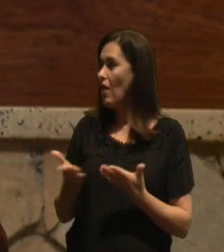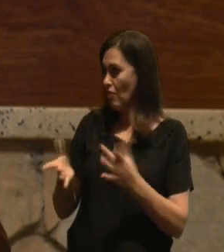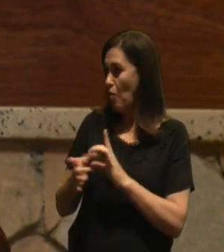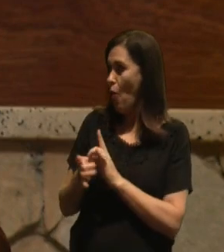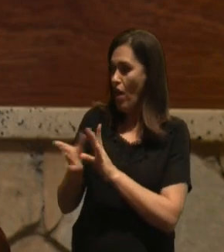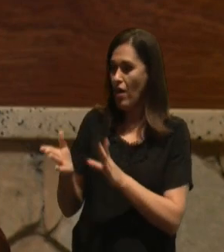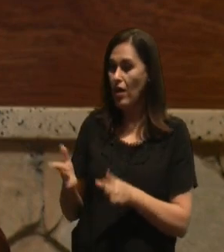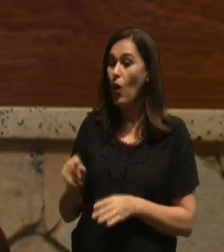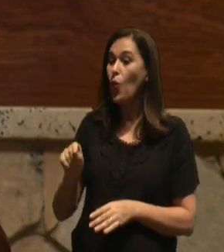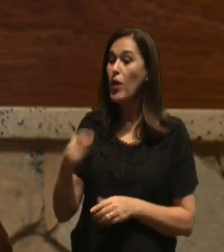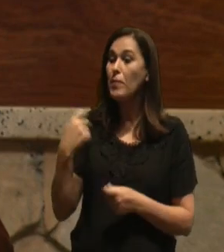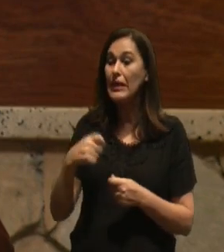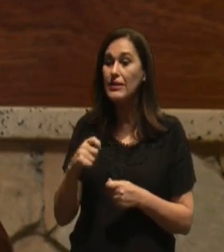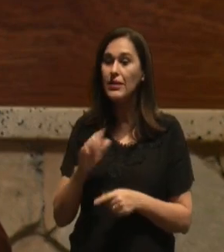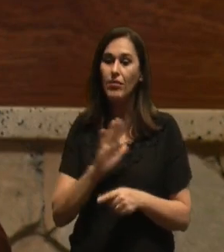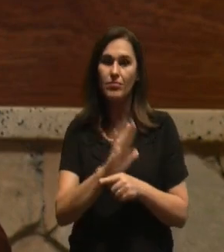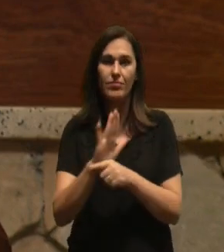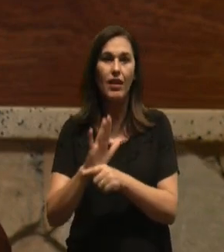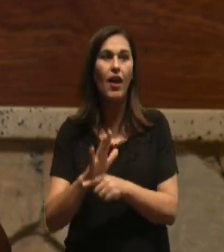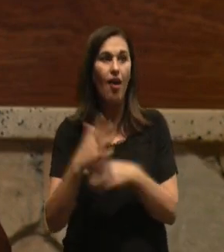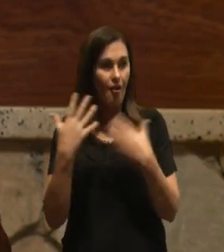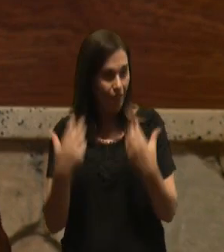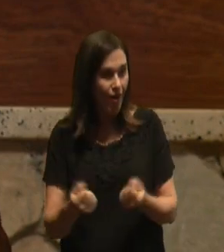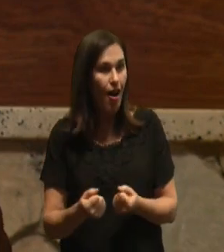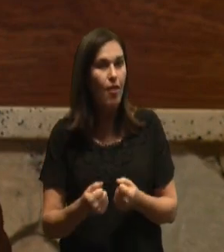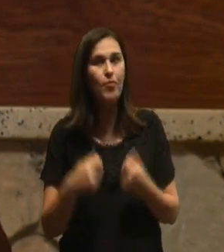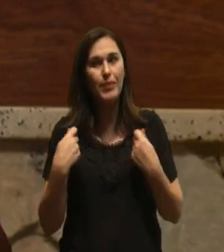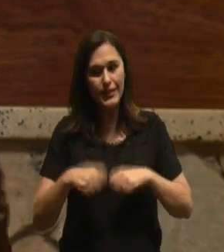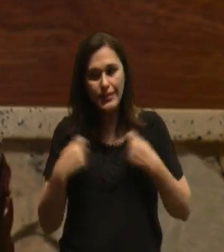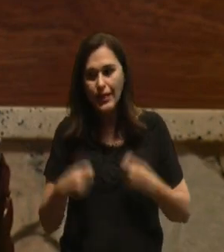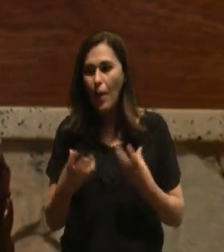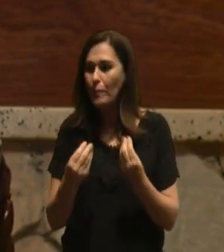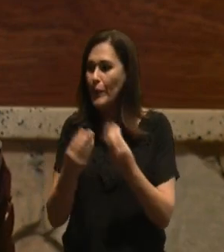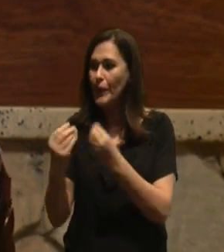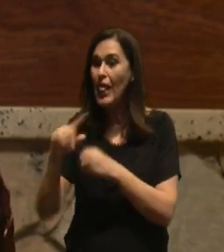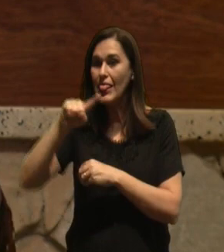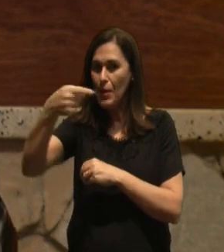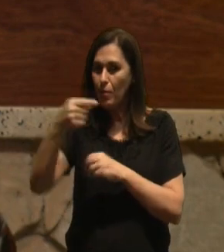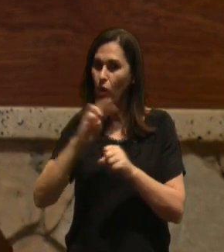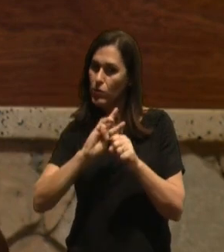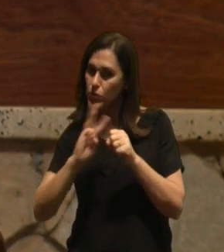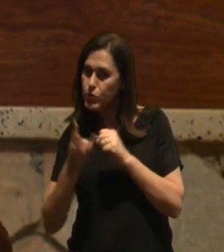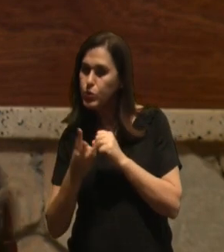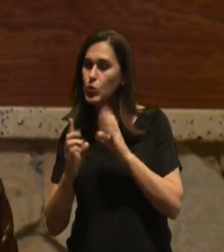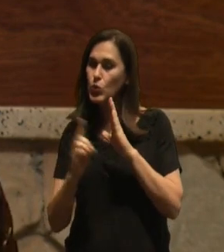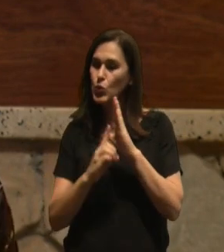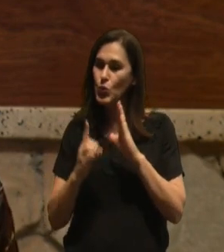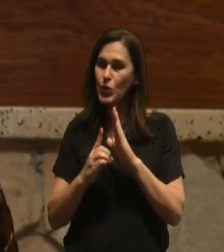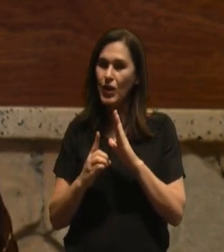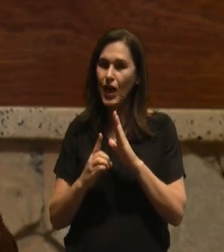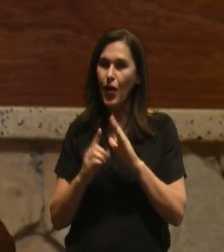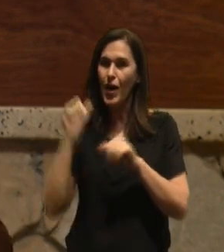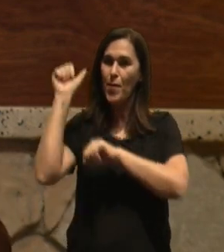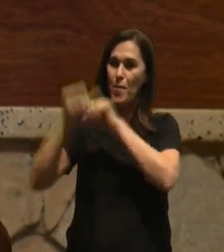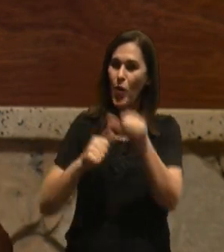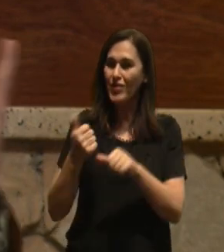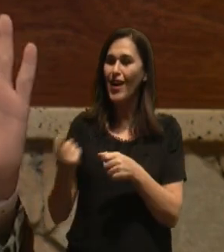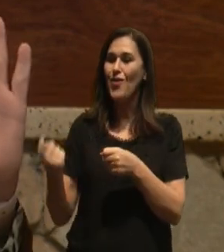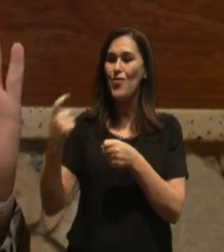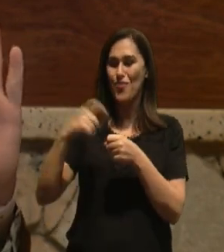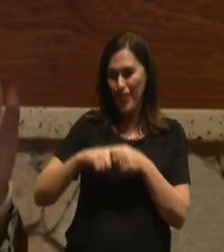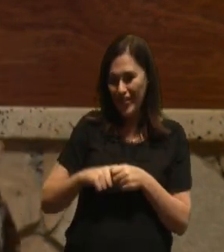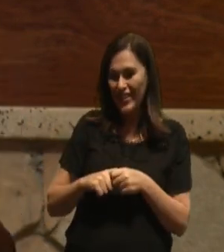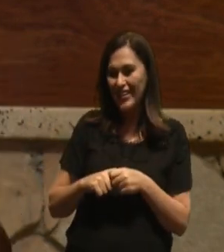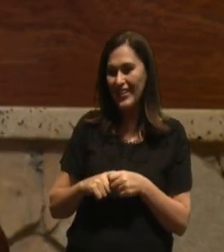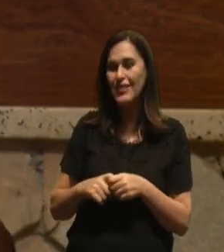Joselita, para o que ela precisar, e ela disse, não, nós vamos precisar muito, depois da pandemia, que é a hora da restauração. Eu falei assim,